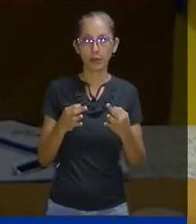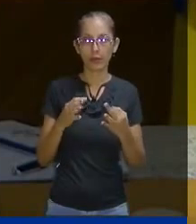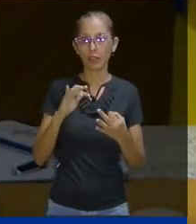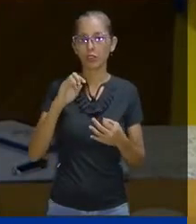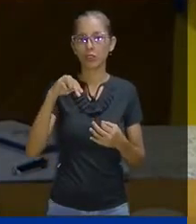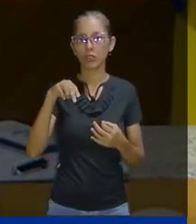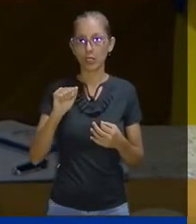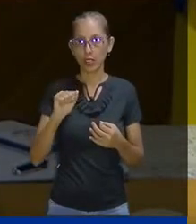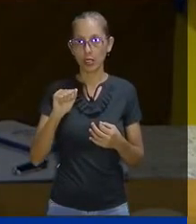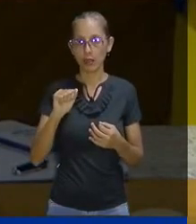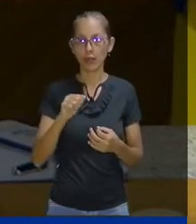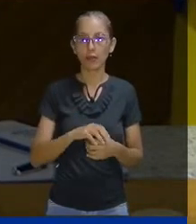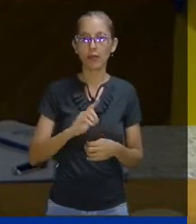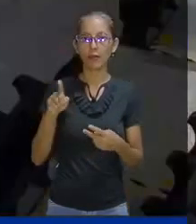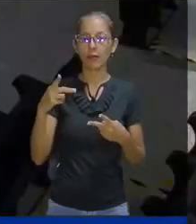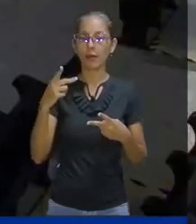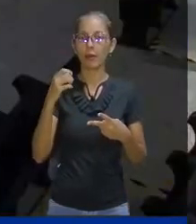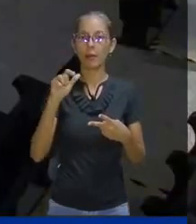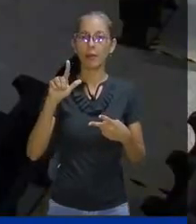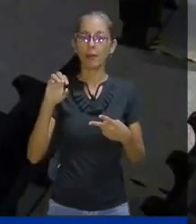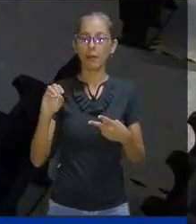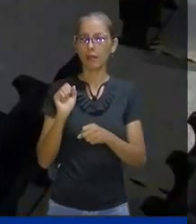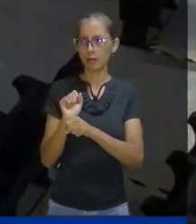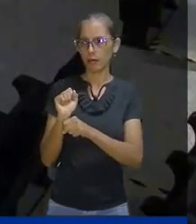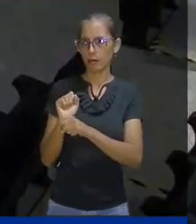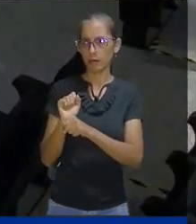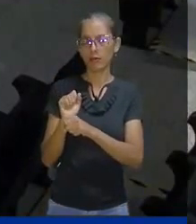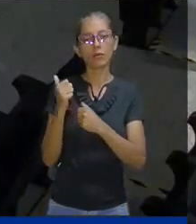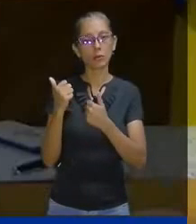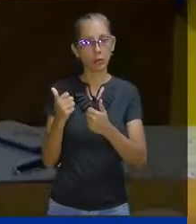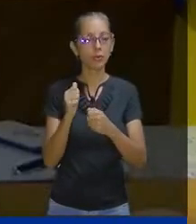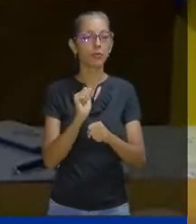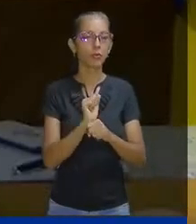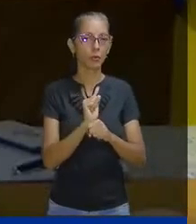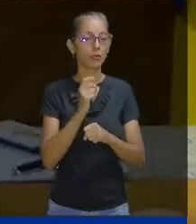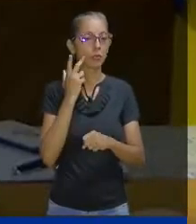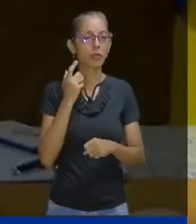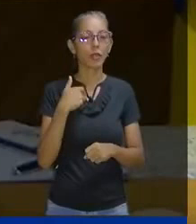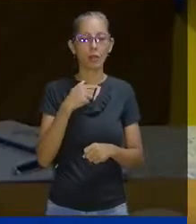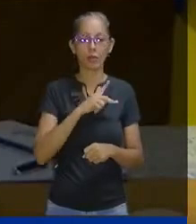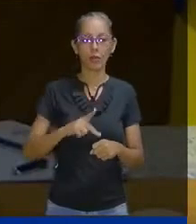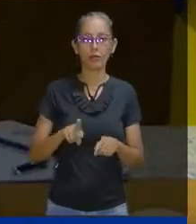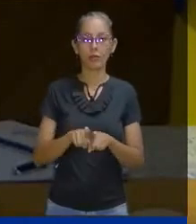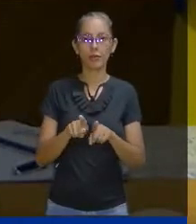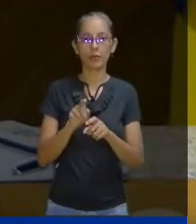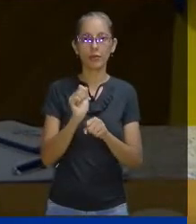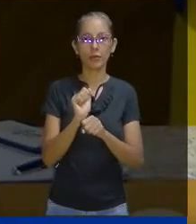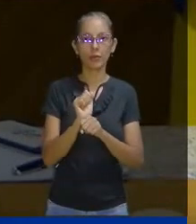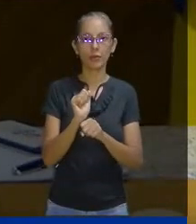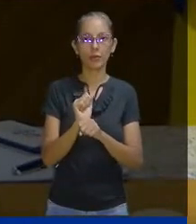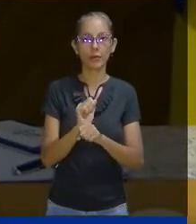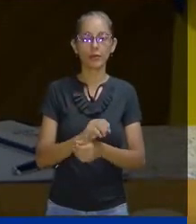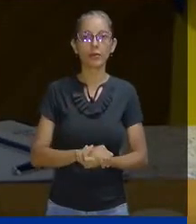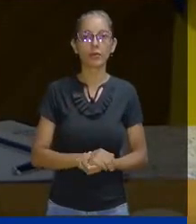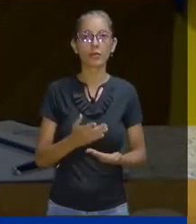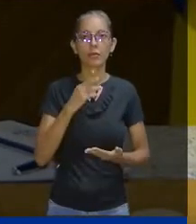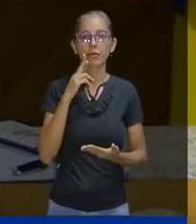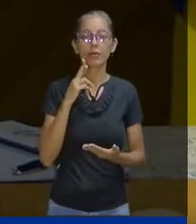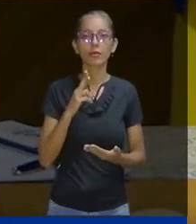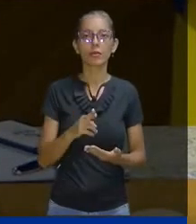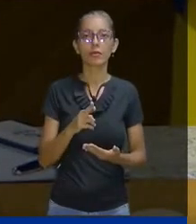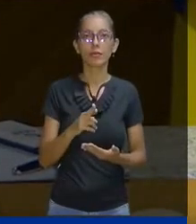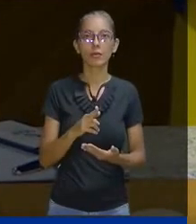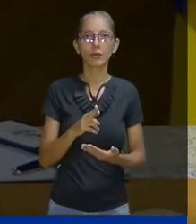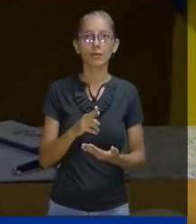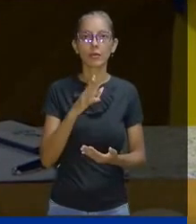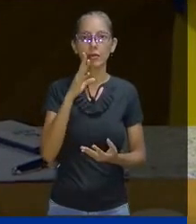aguardar? Foco no desembargador João Lages. Ok, aguardamos. Então, eu também aguardo e anuncio parcialmente o resultado. O Tribunal